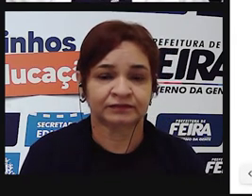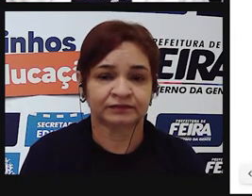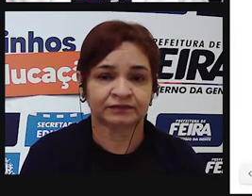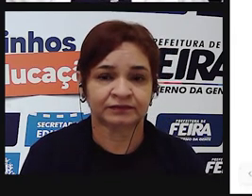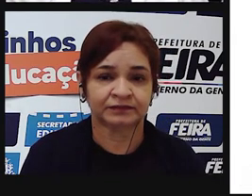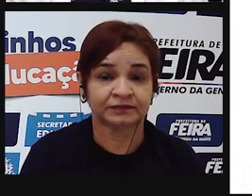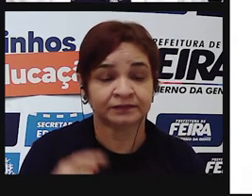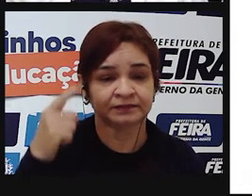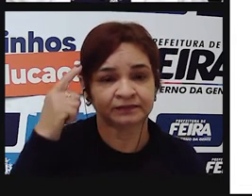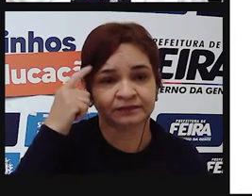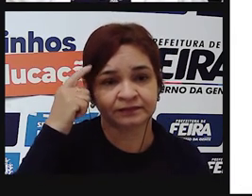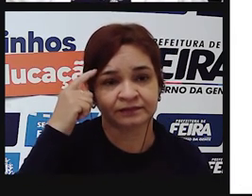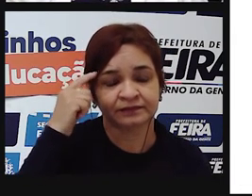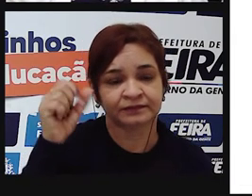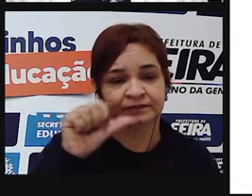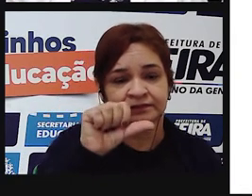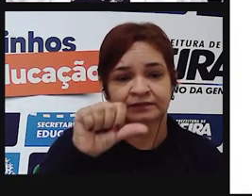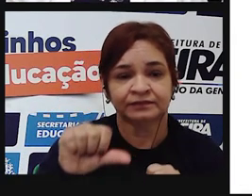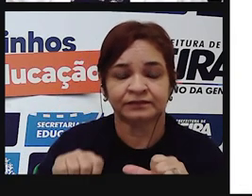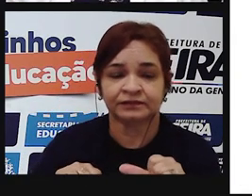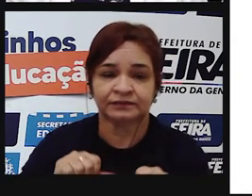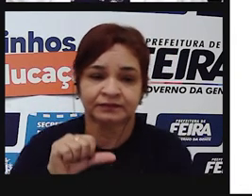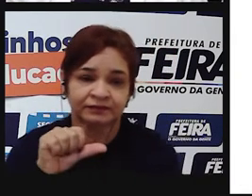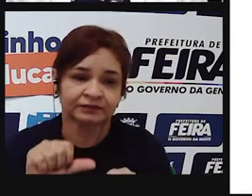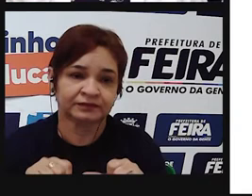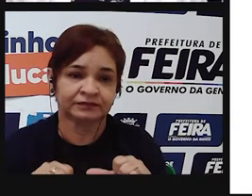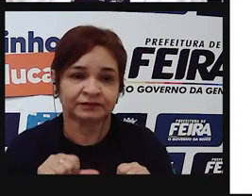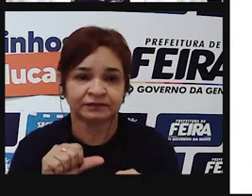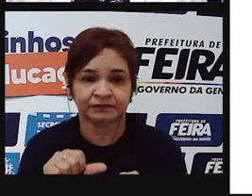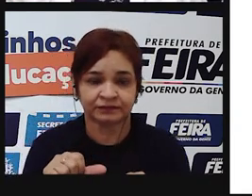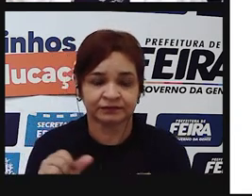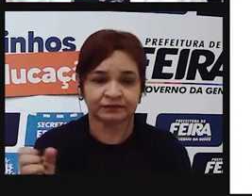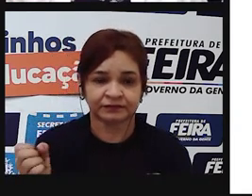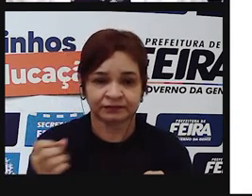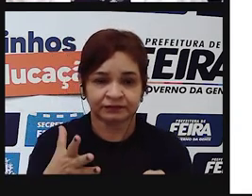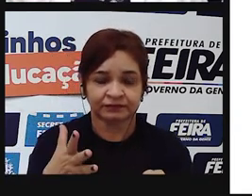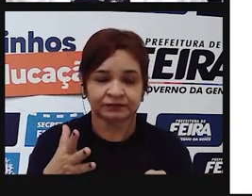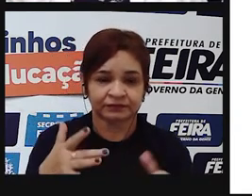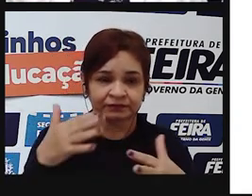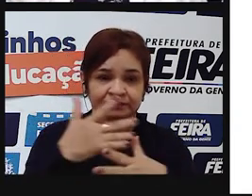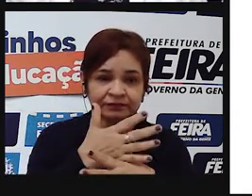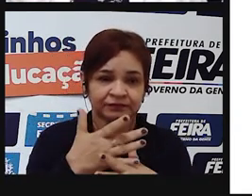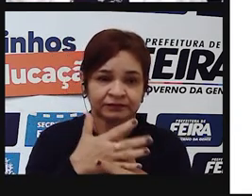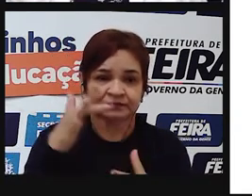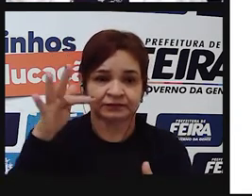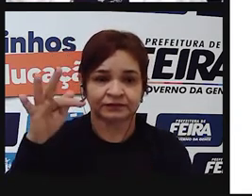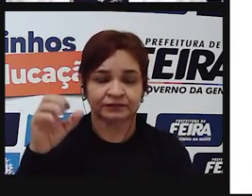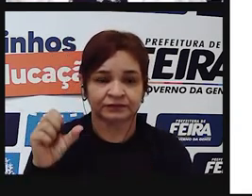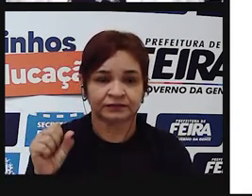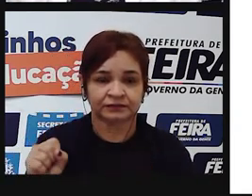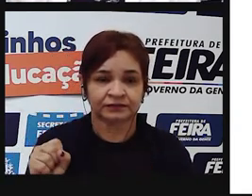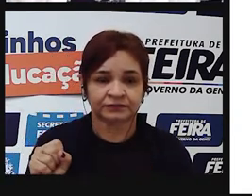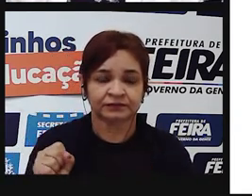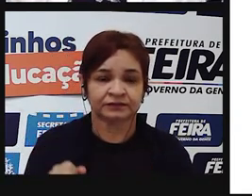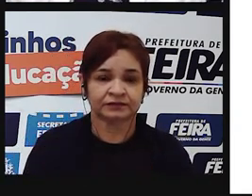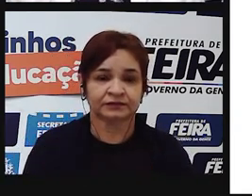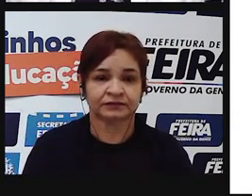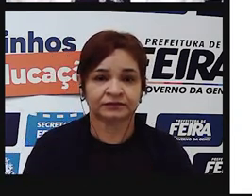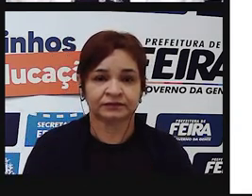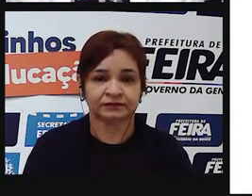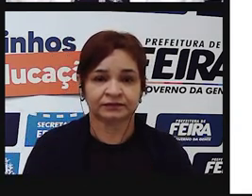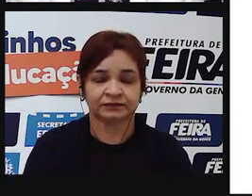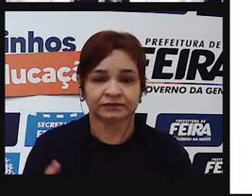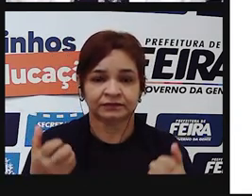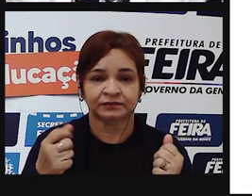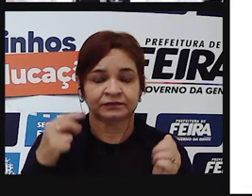Ainda pensando as transformações e a modernização da cidade de Feira de Santana, vamos ler